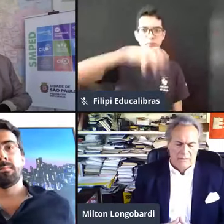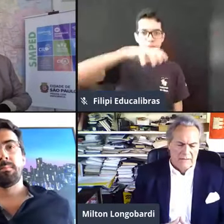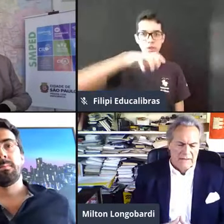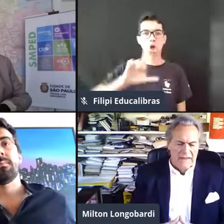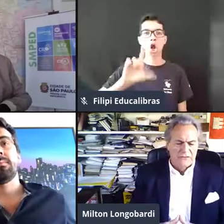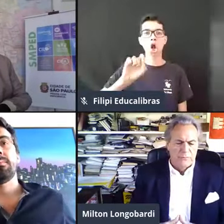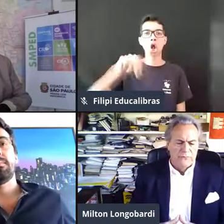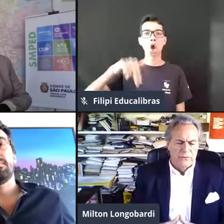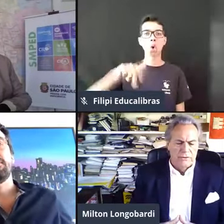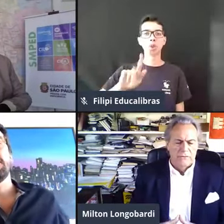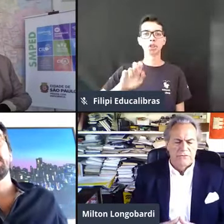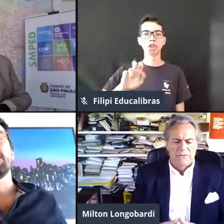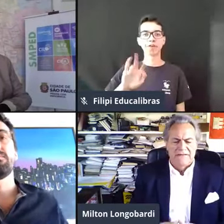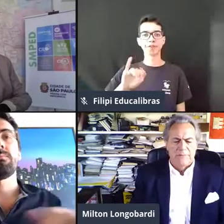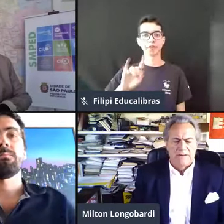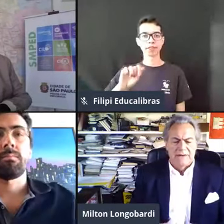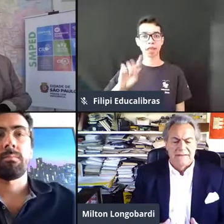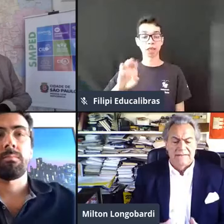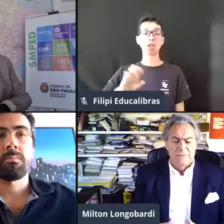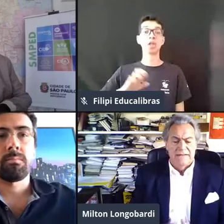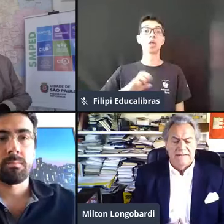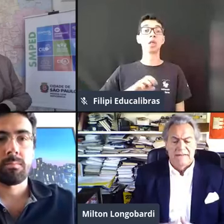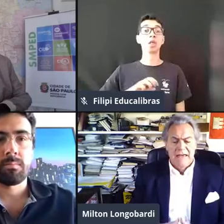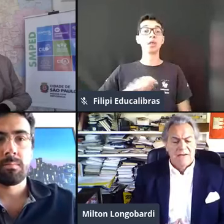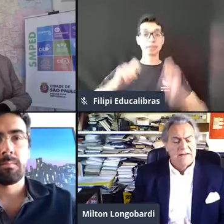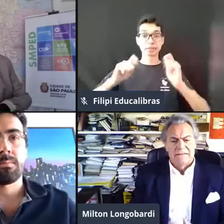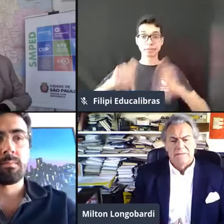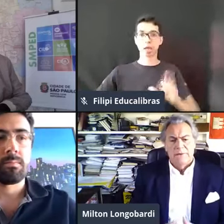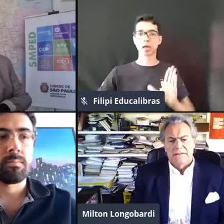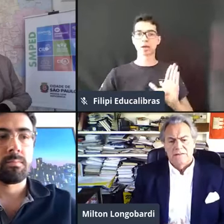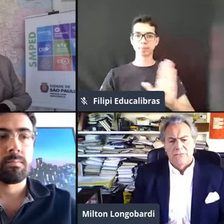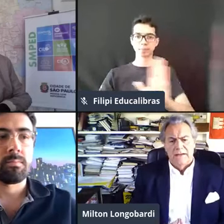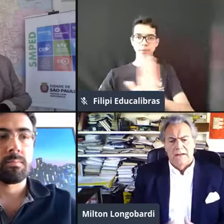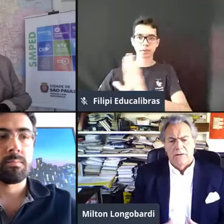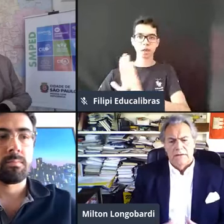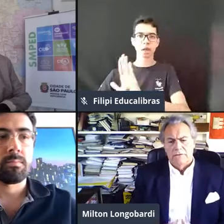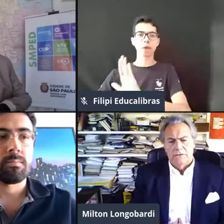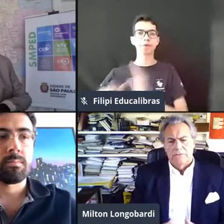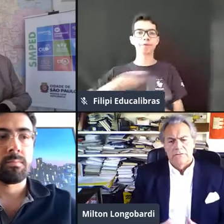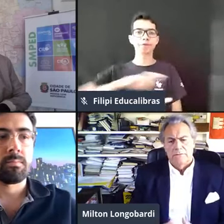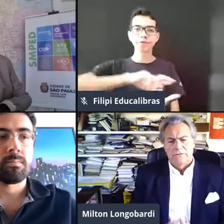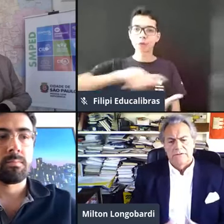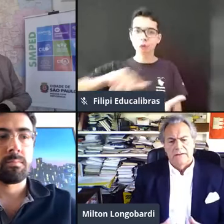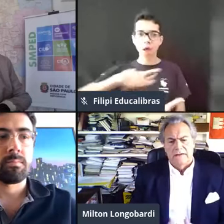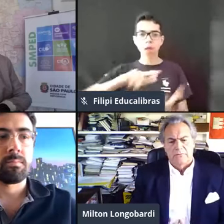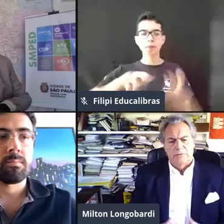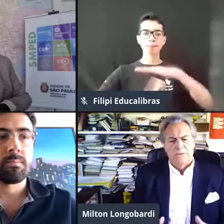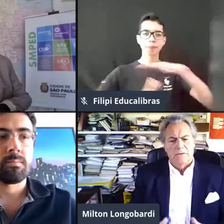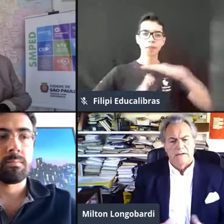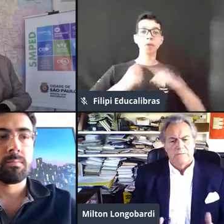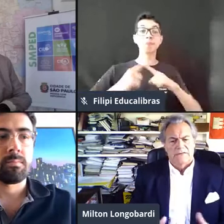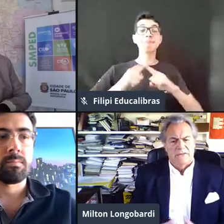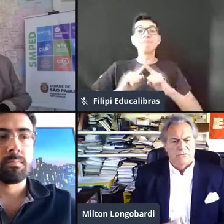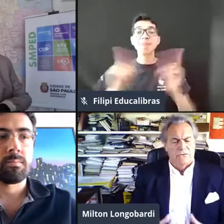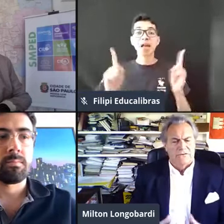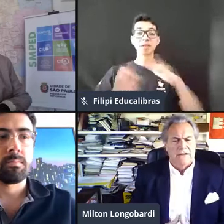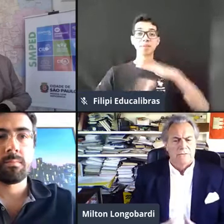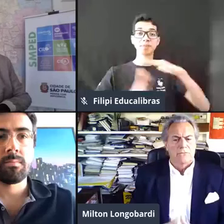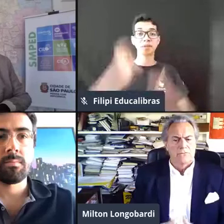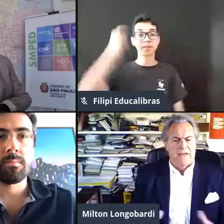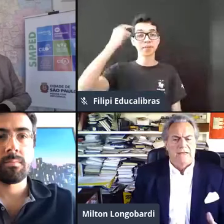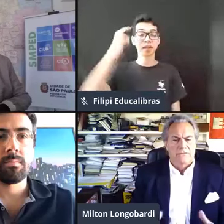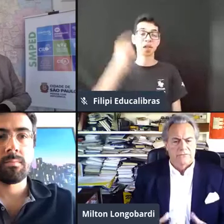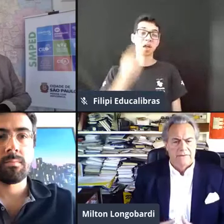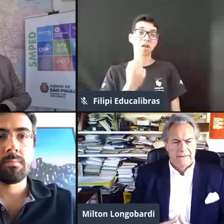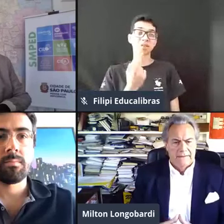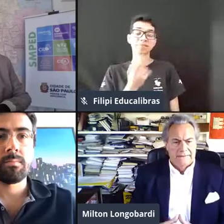a Expo Fórum Longevidade para várias empresas. Várias empresas falaram, olha, nós não temos interesse porque não queremos estar associado